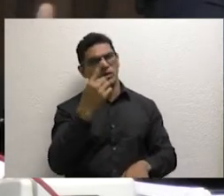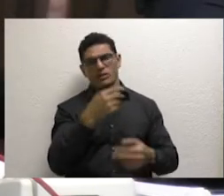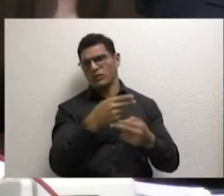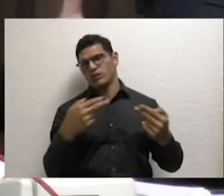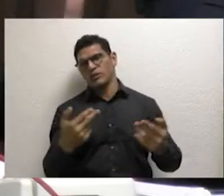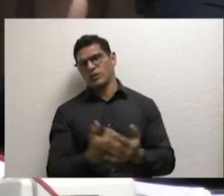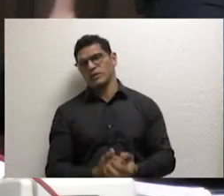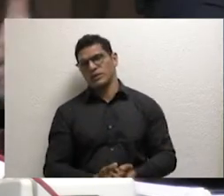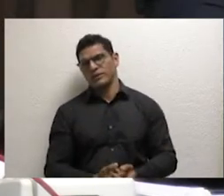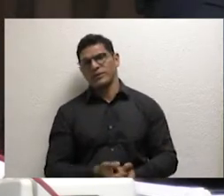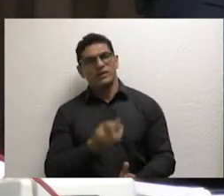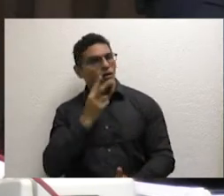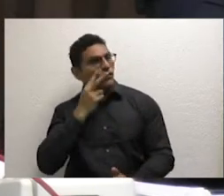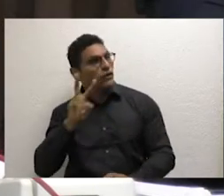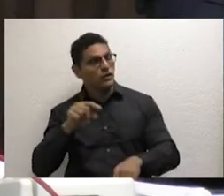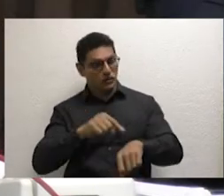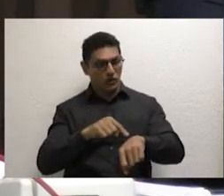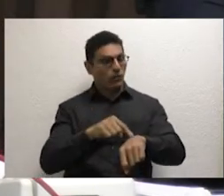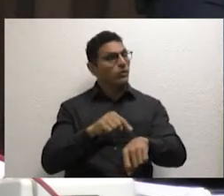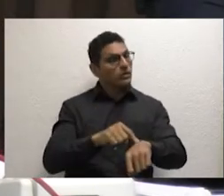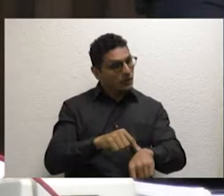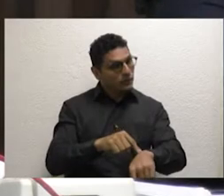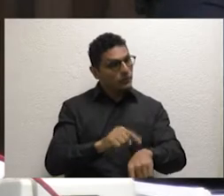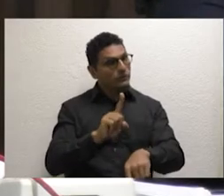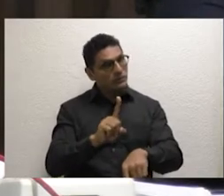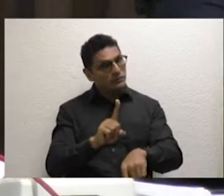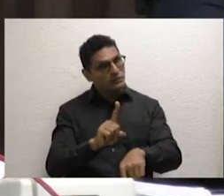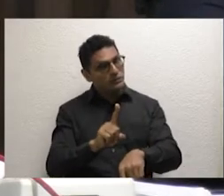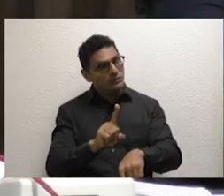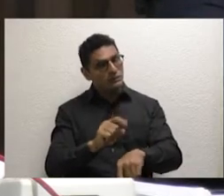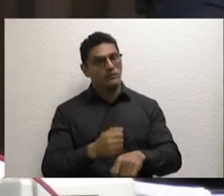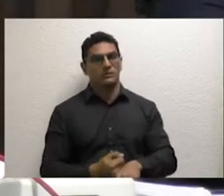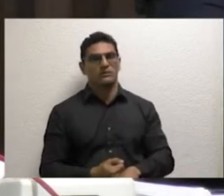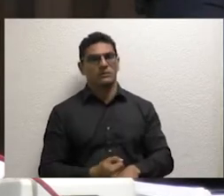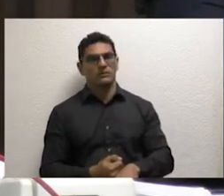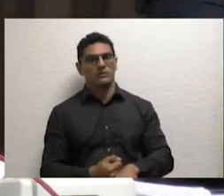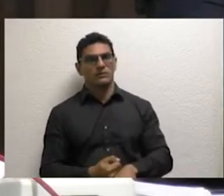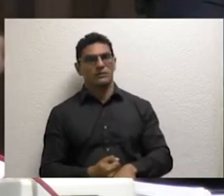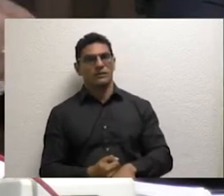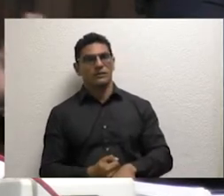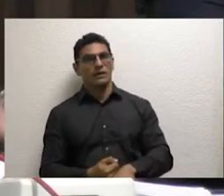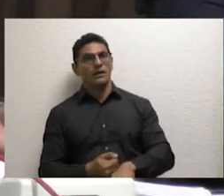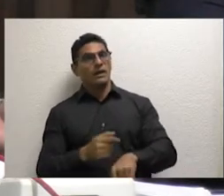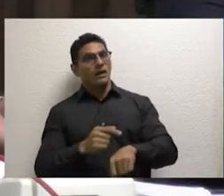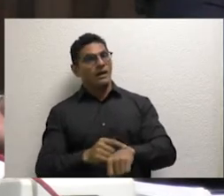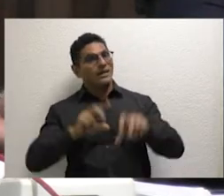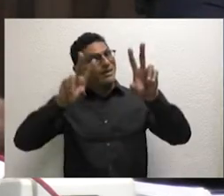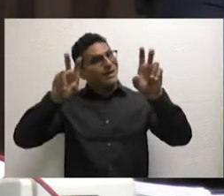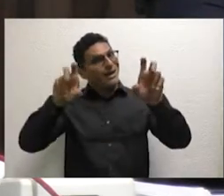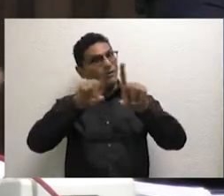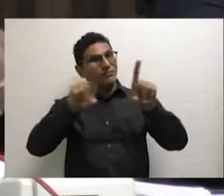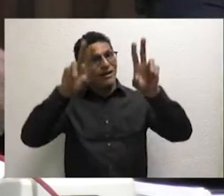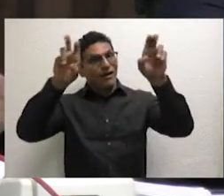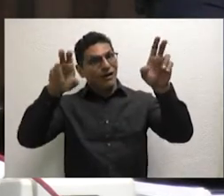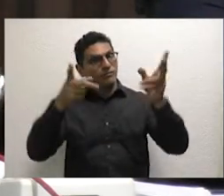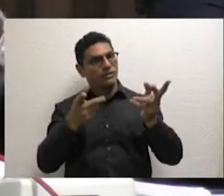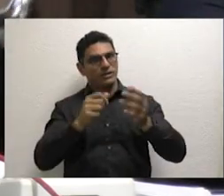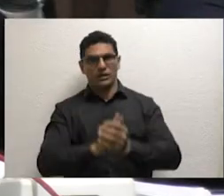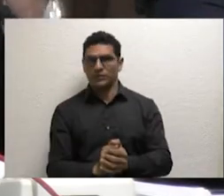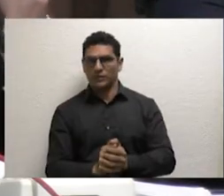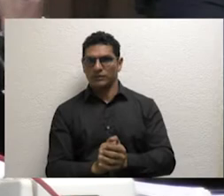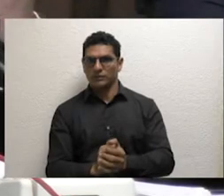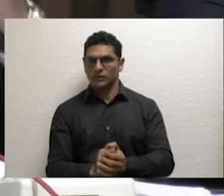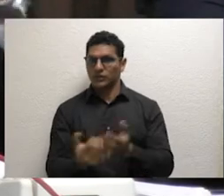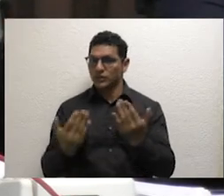excelência atente ao tempo e fique limitado ao tema ao tema que nós